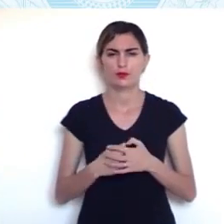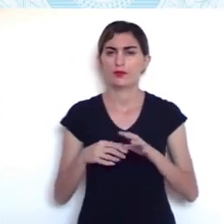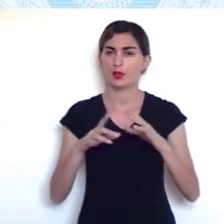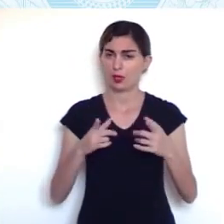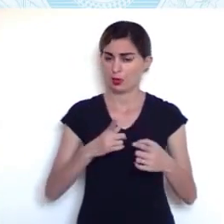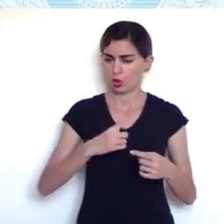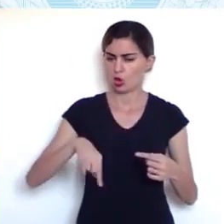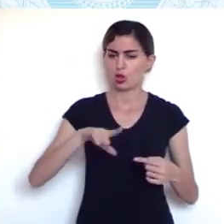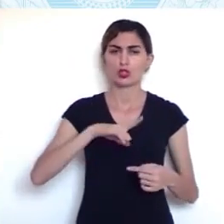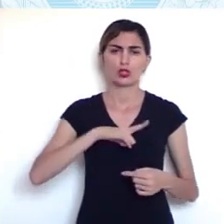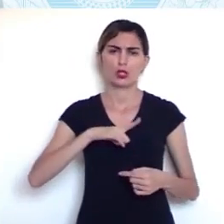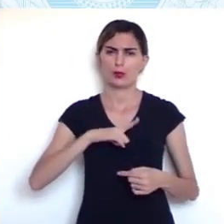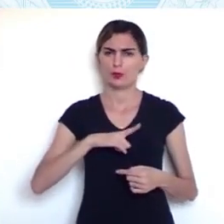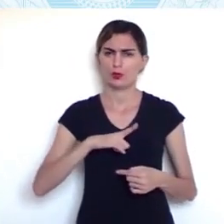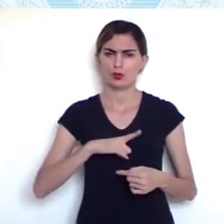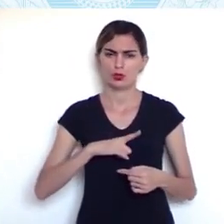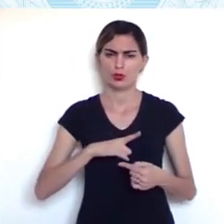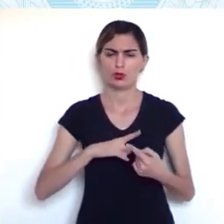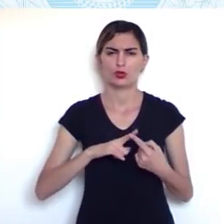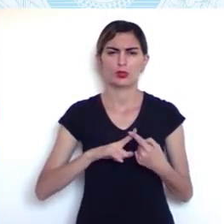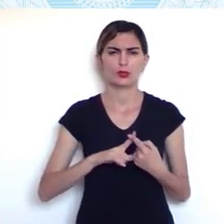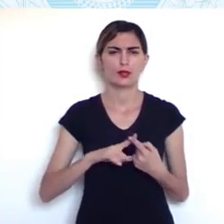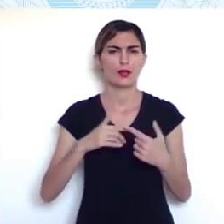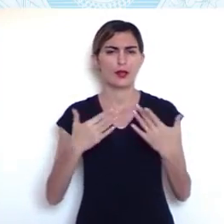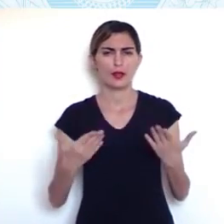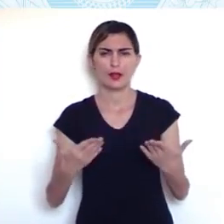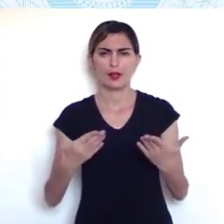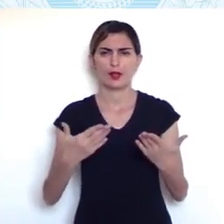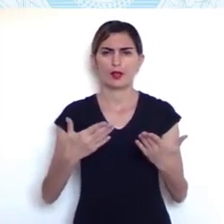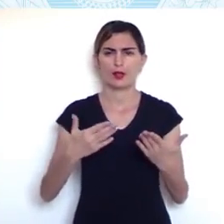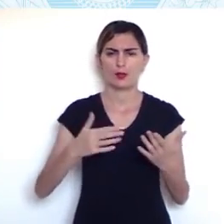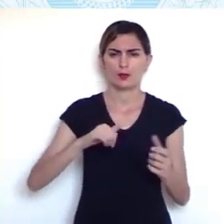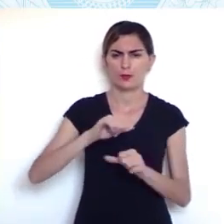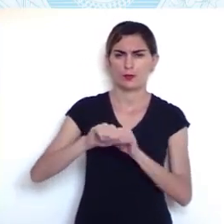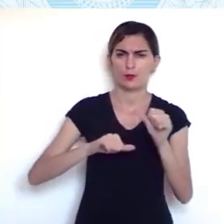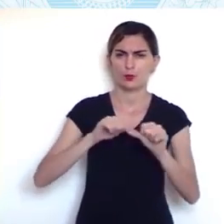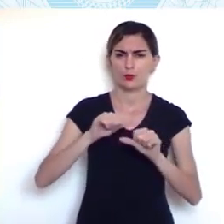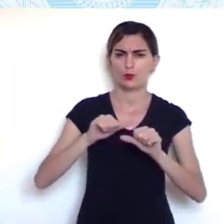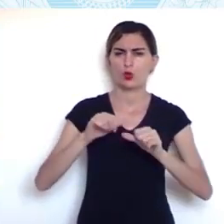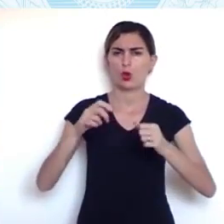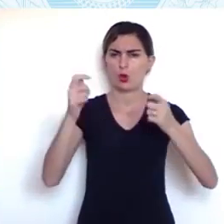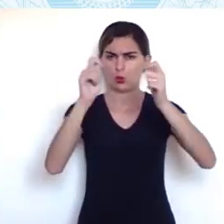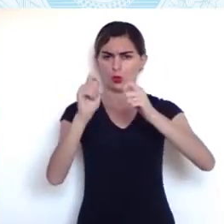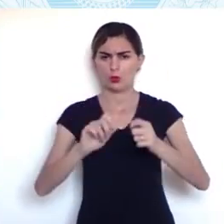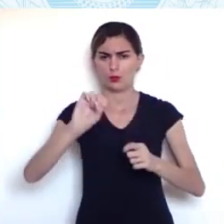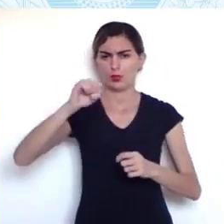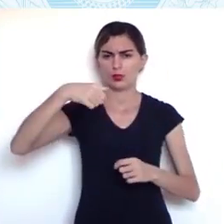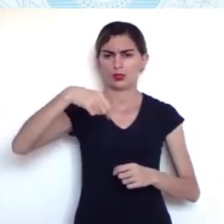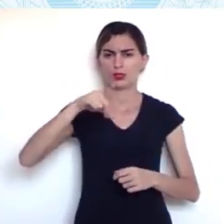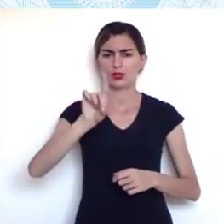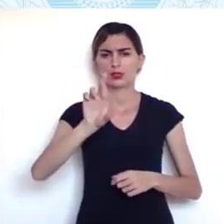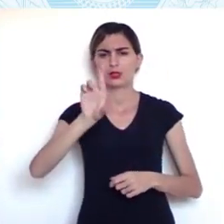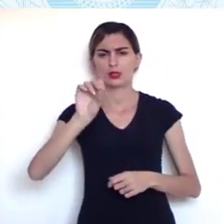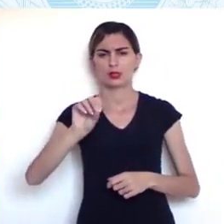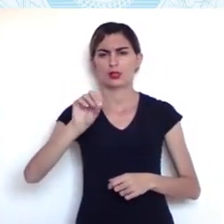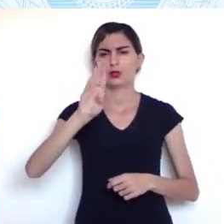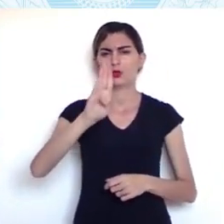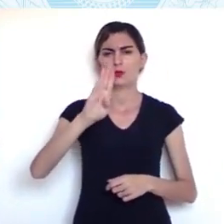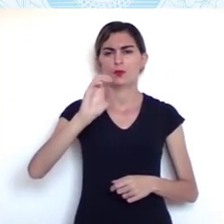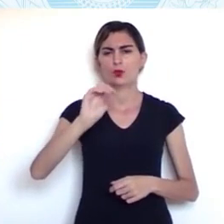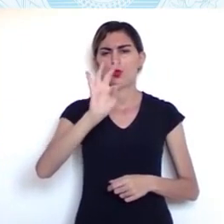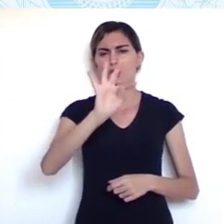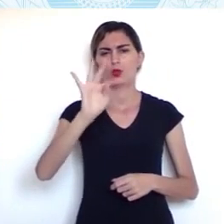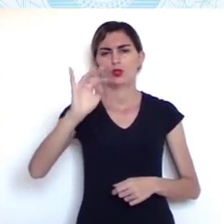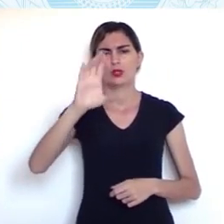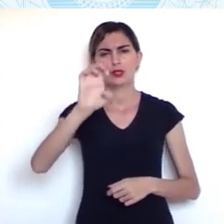temos a grande obra do Sandro Botticelli, Nascimento de Vênus, né?